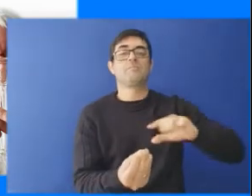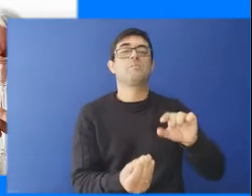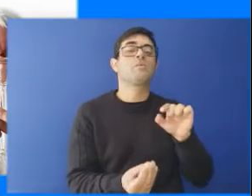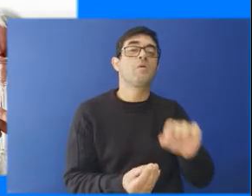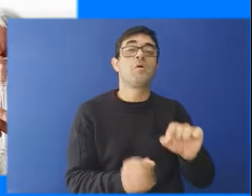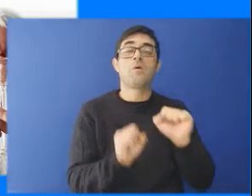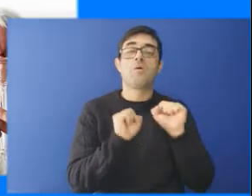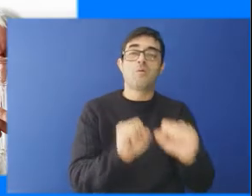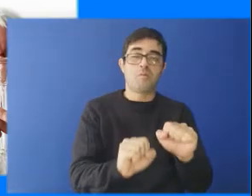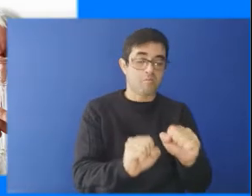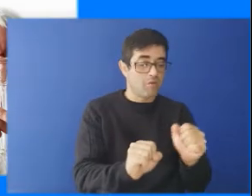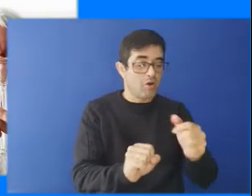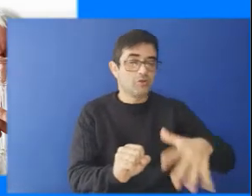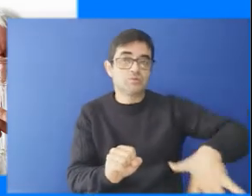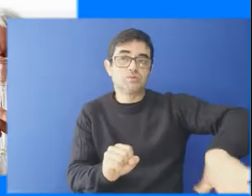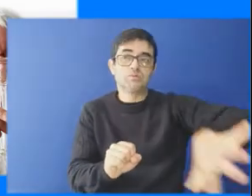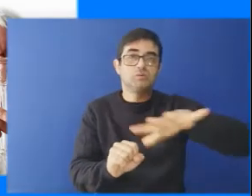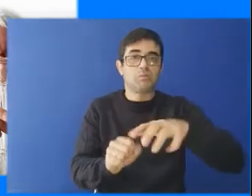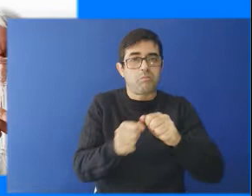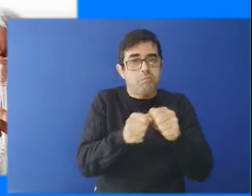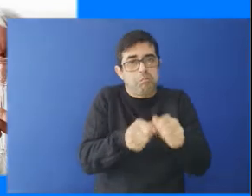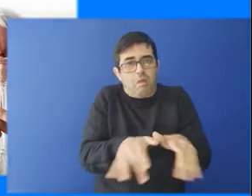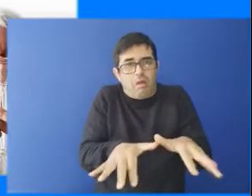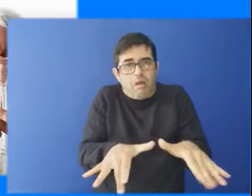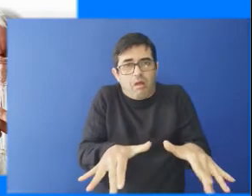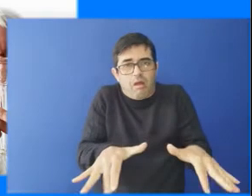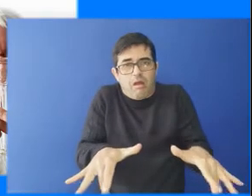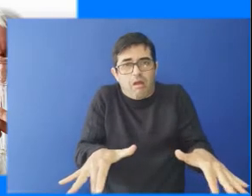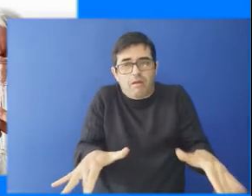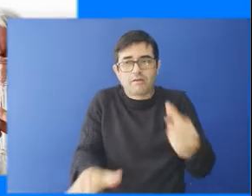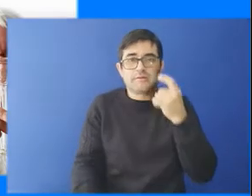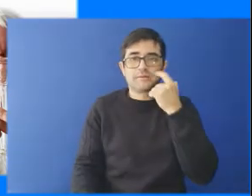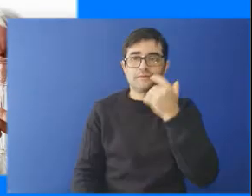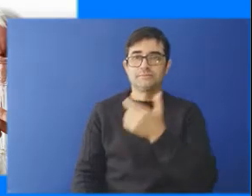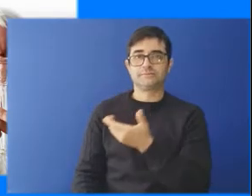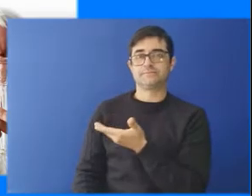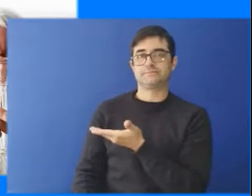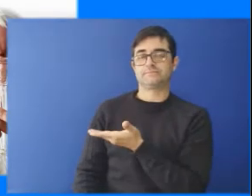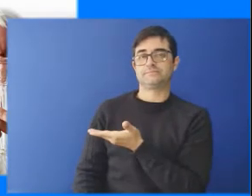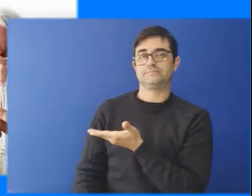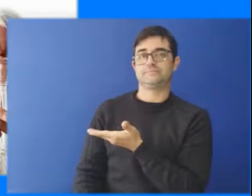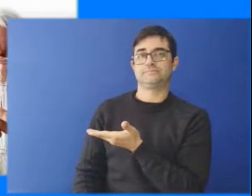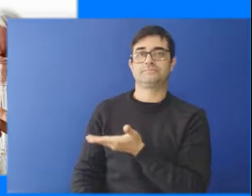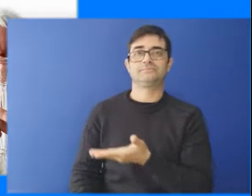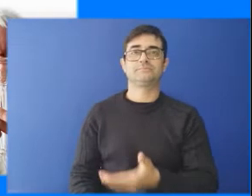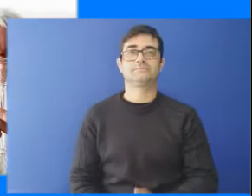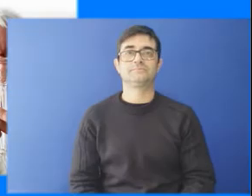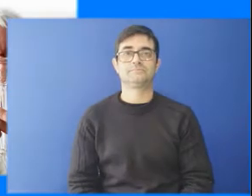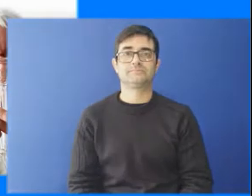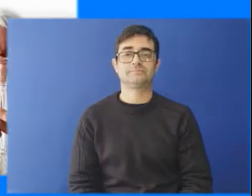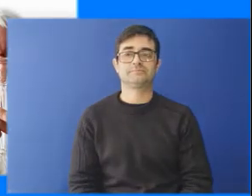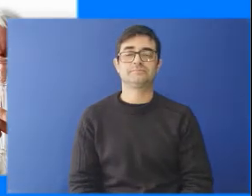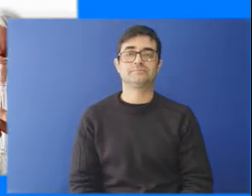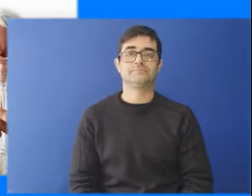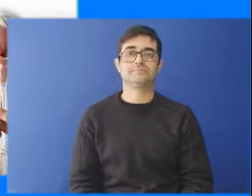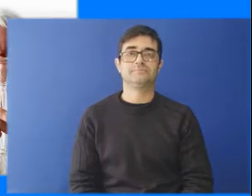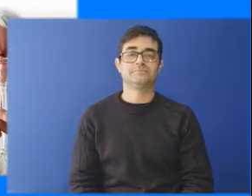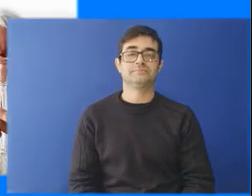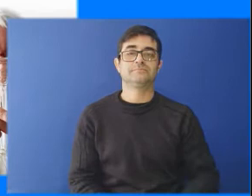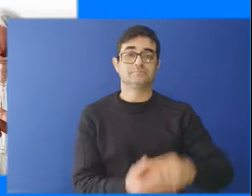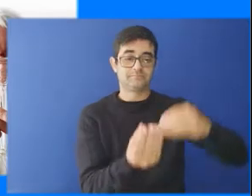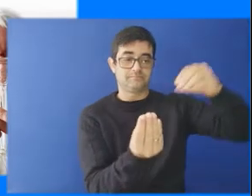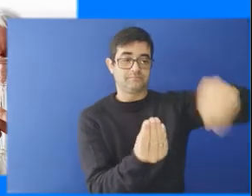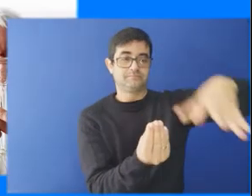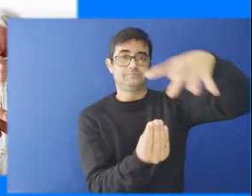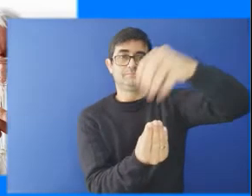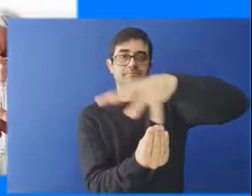vezes não nos damos conta de como eles podem formar estruturas até bastante grandes. Então aqui a gente tem uma figura